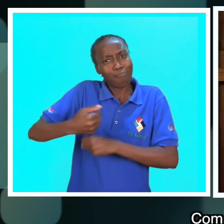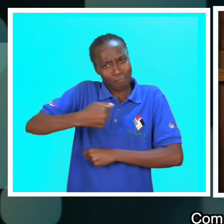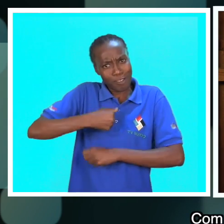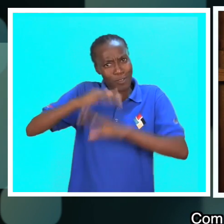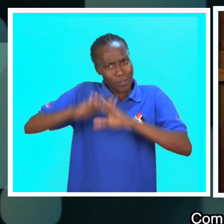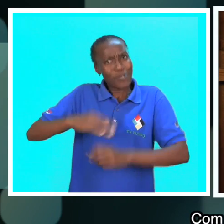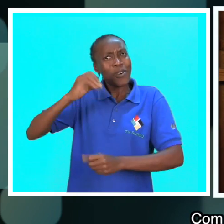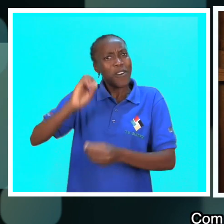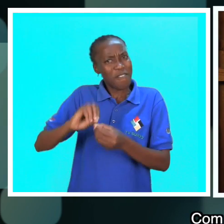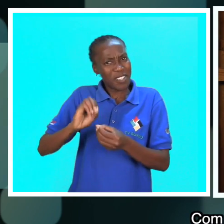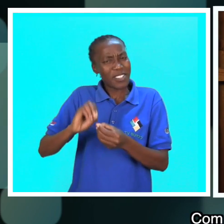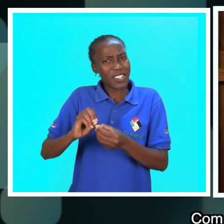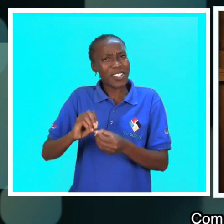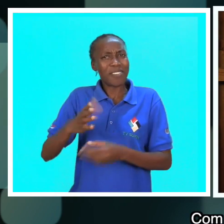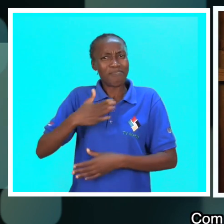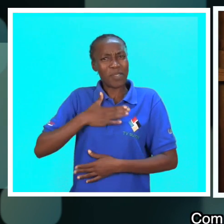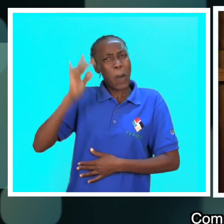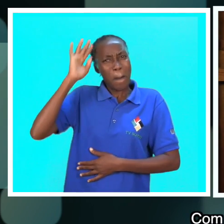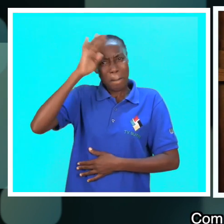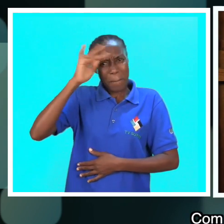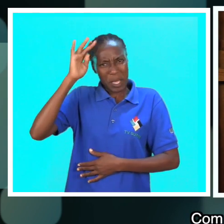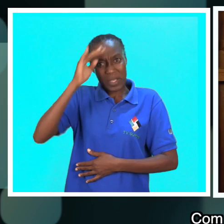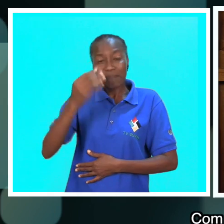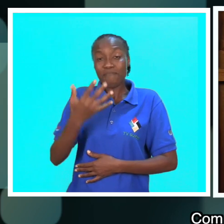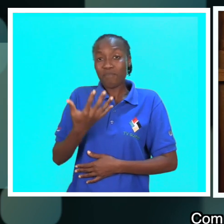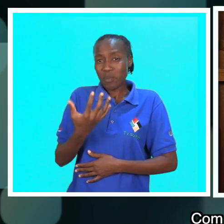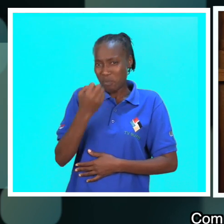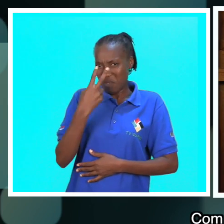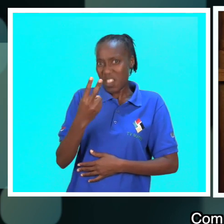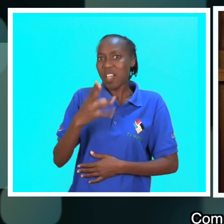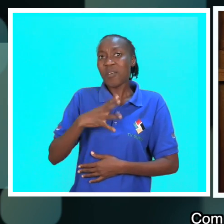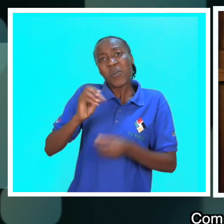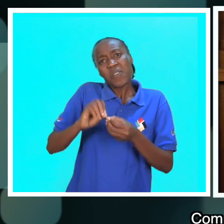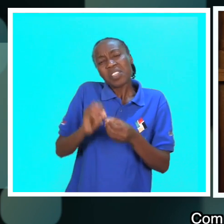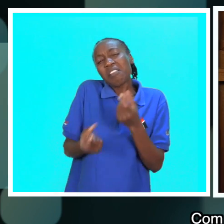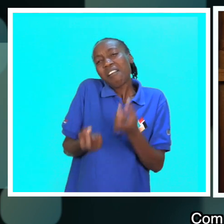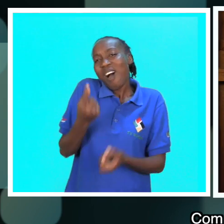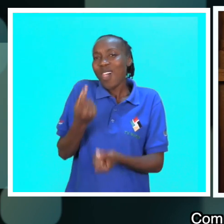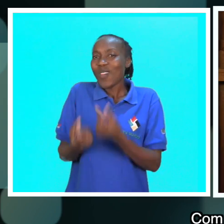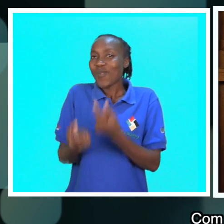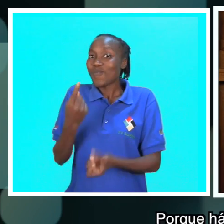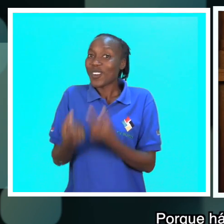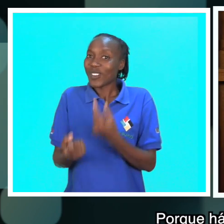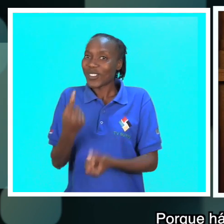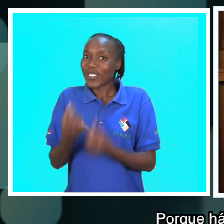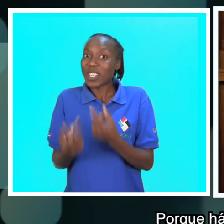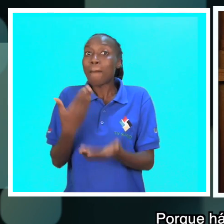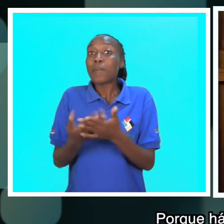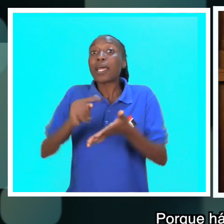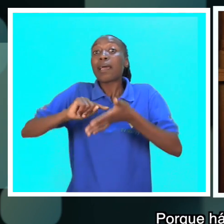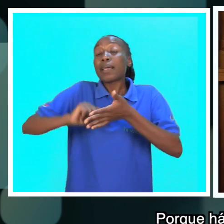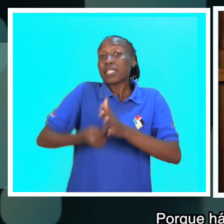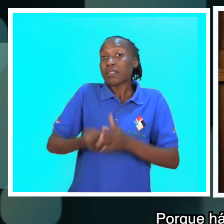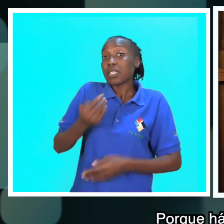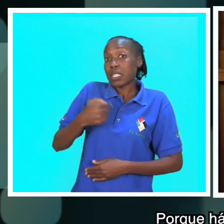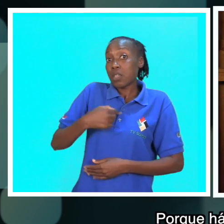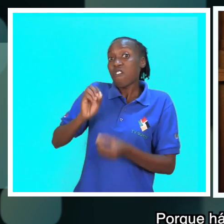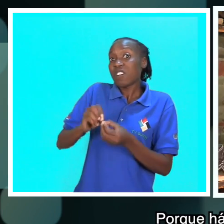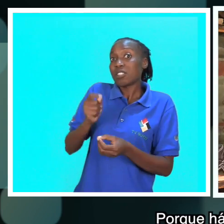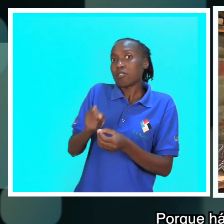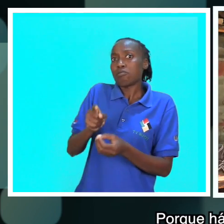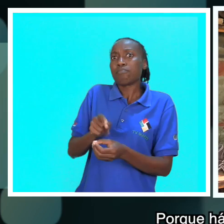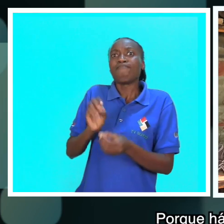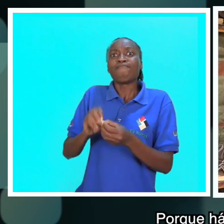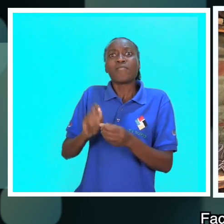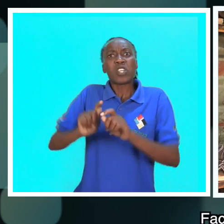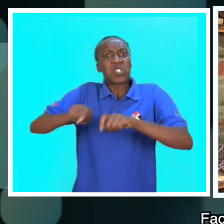a fazer, acho que está. Estou a ver que é alguma coisa que estou a fazer. Porque às vezes eu faço isto